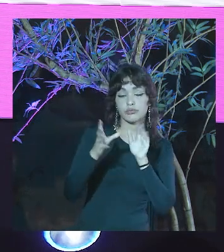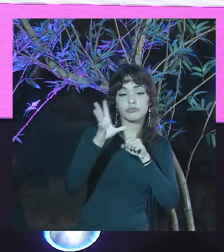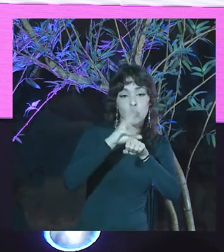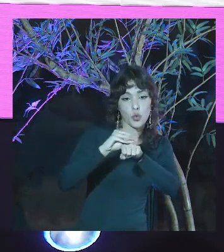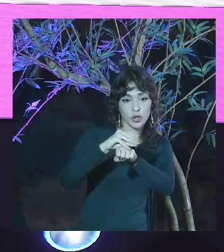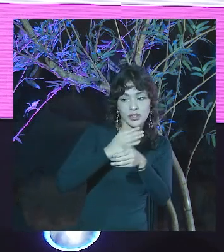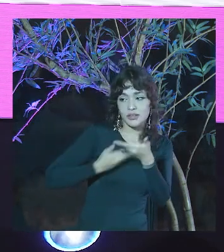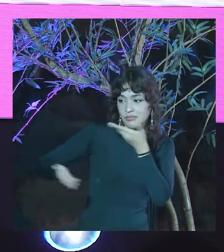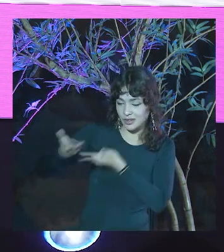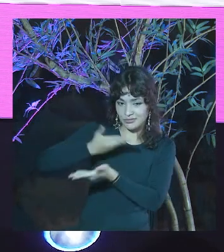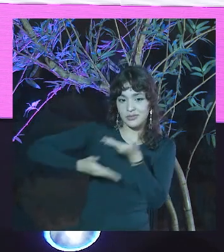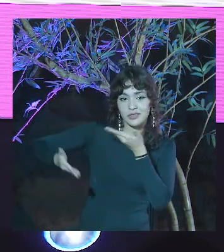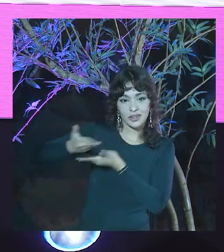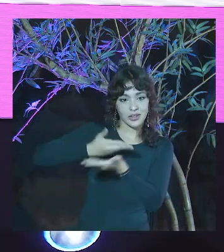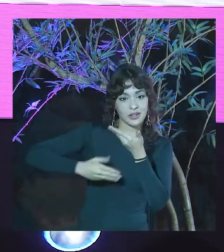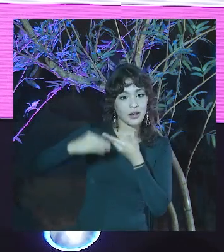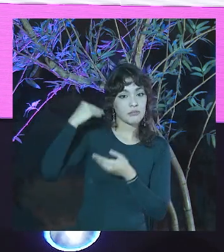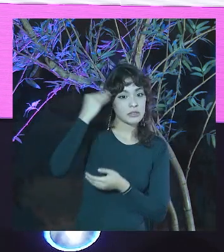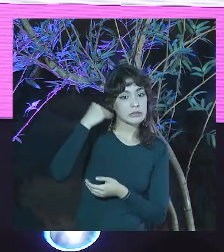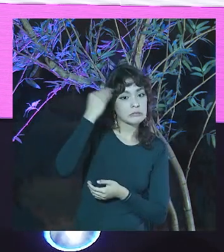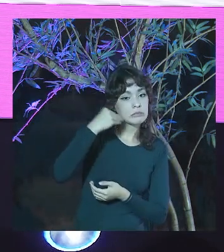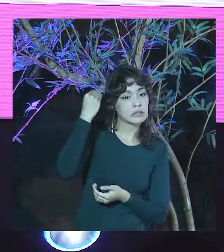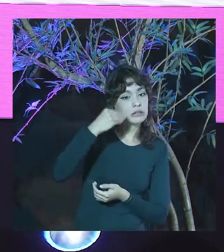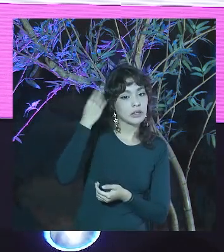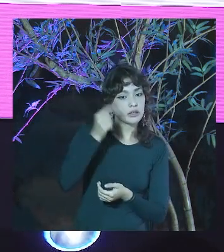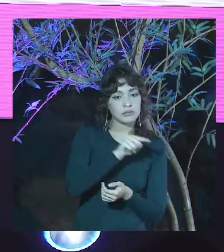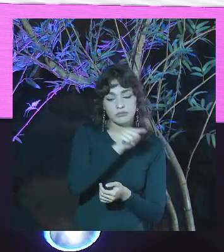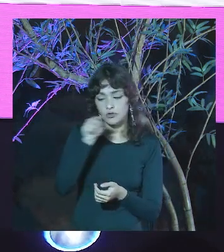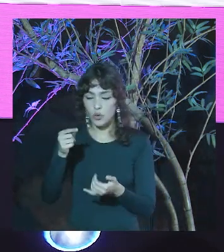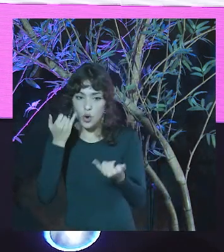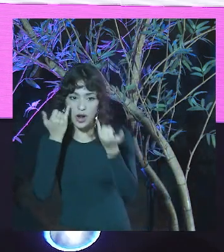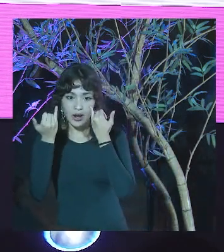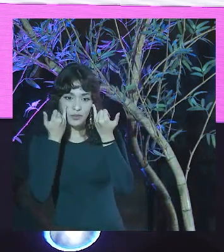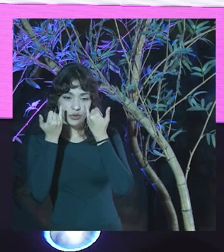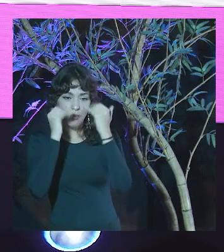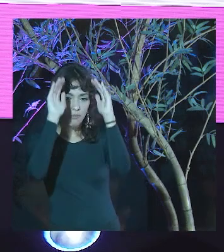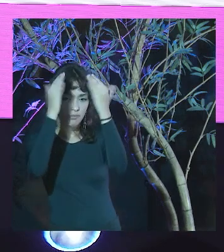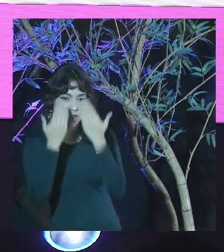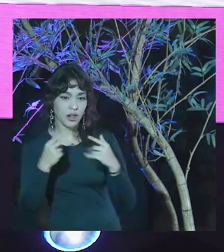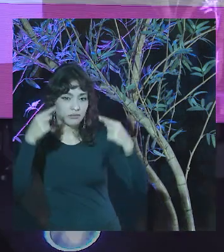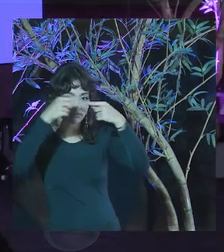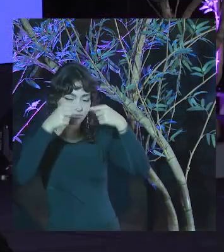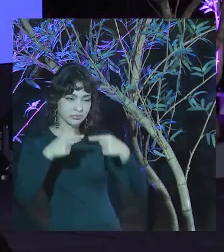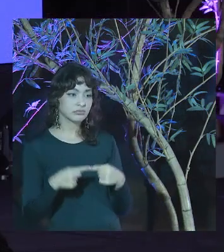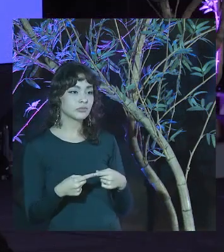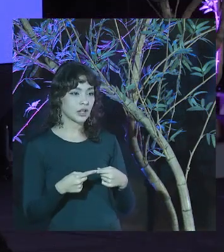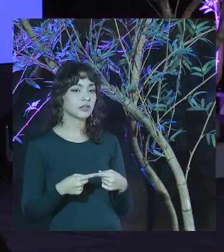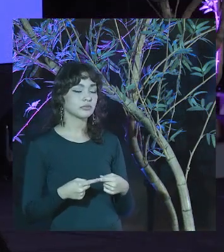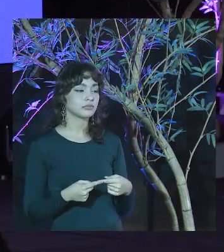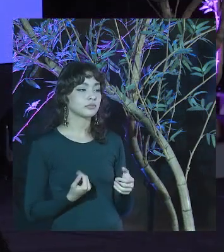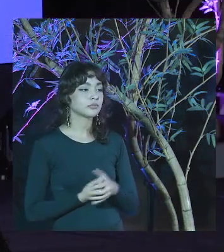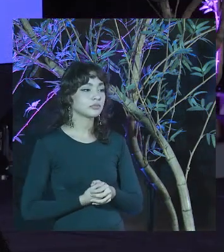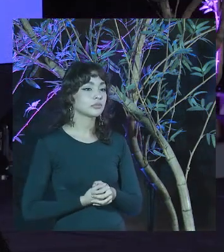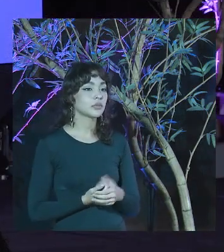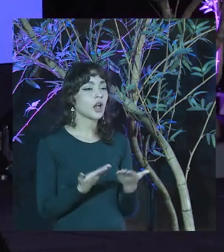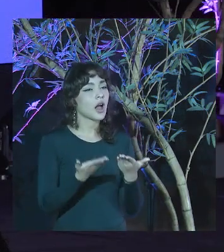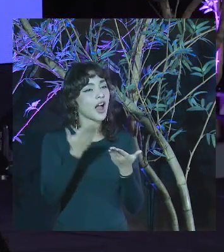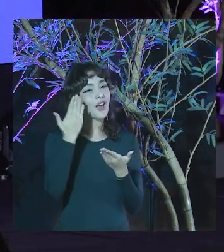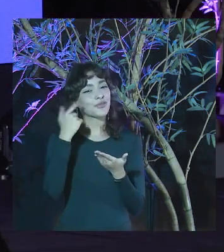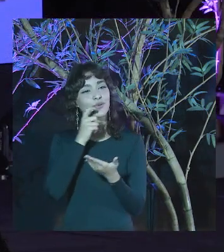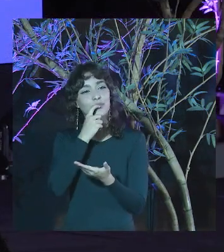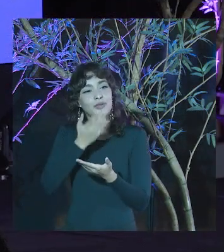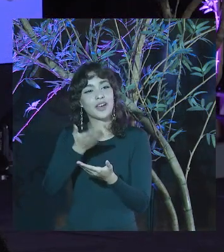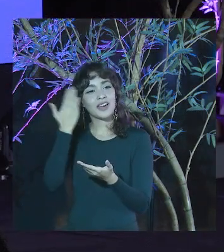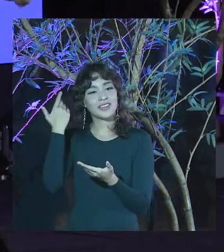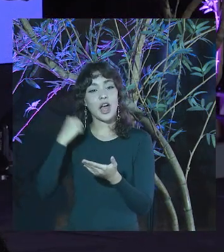o know-how, e aí eu agreguei uma inteligência analítica, cruzar e olhar para dados. Recentemente,